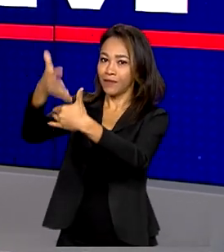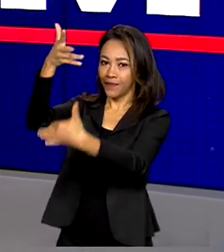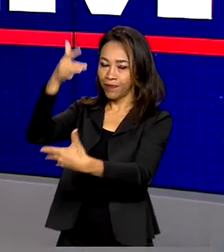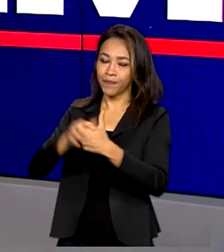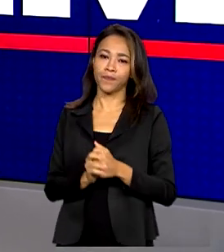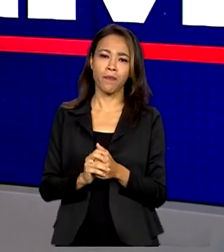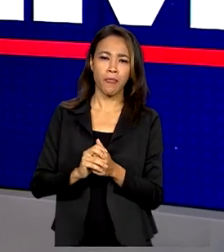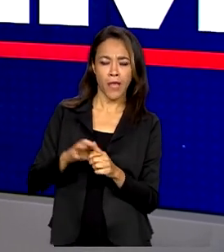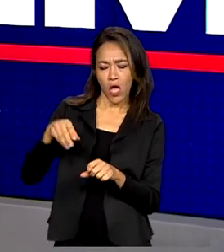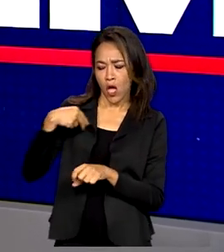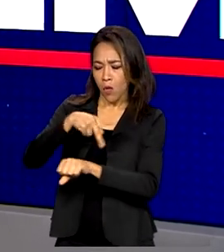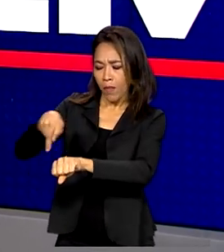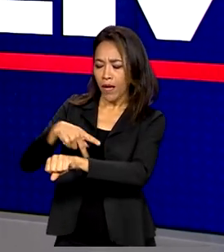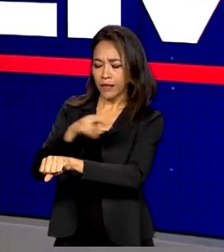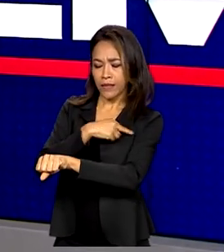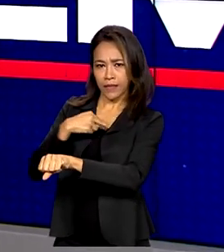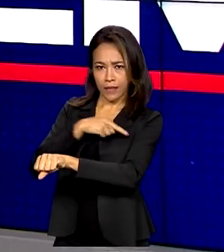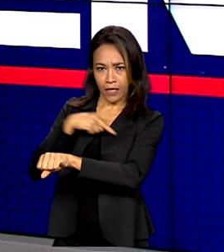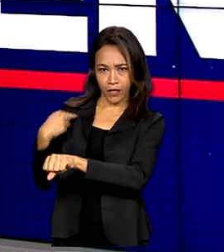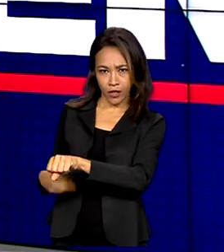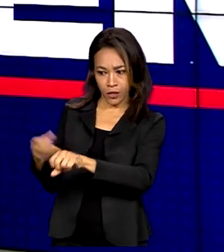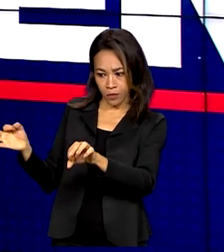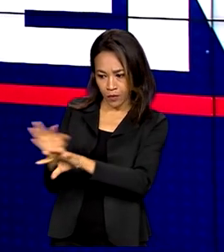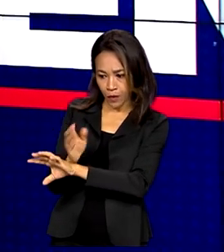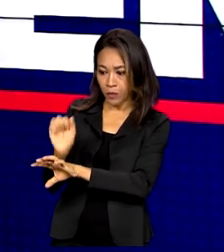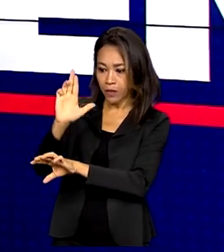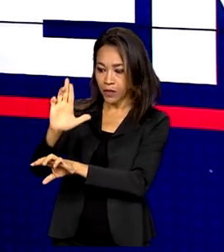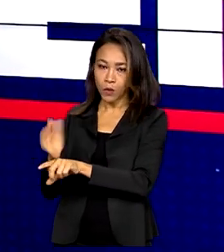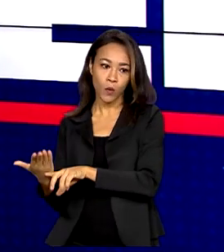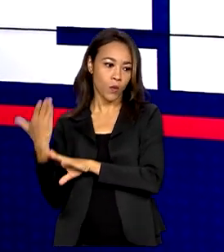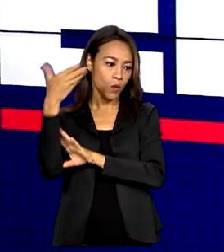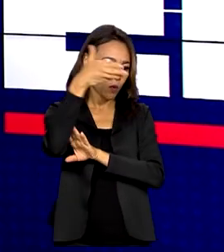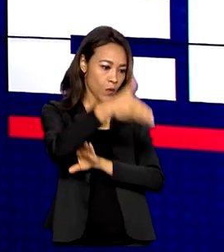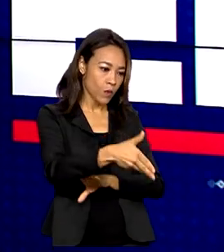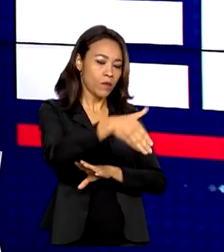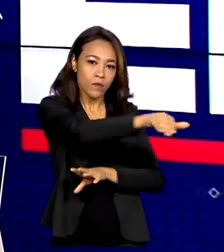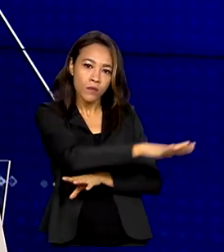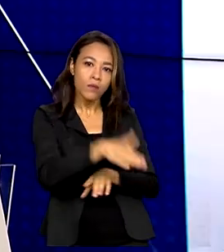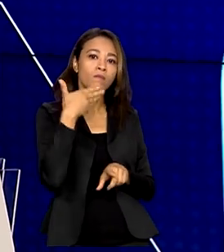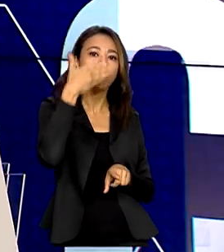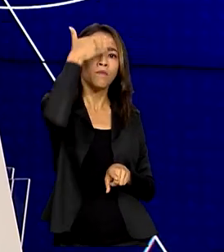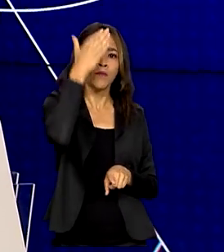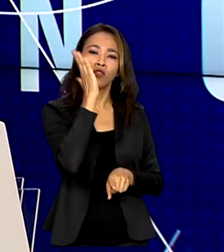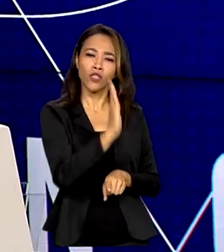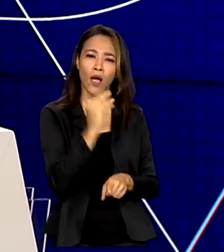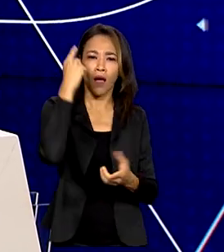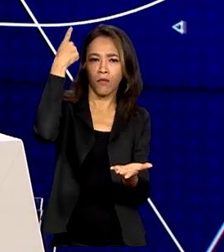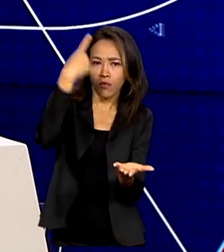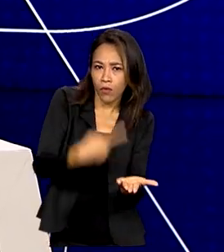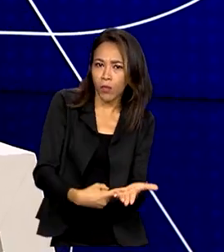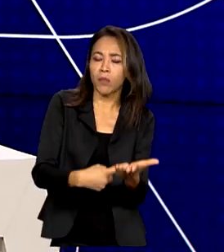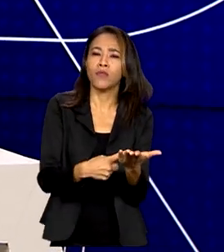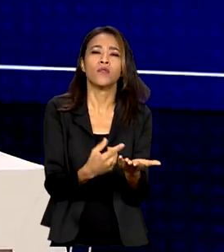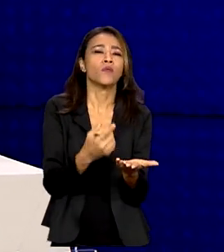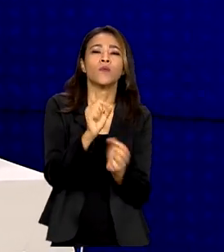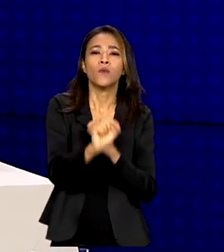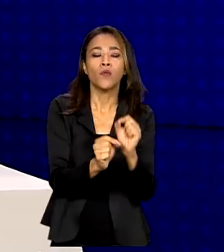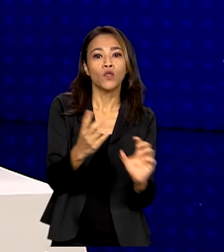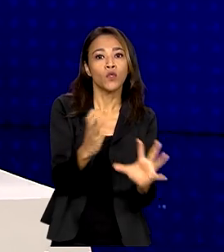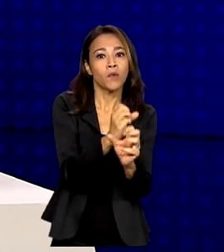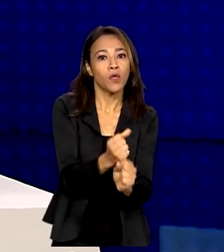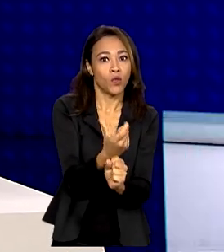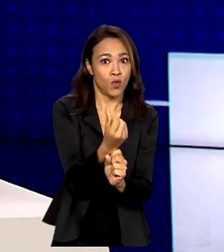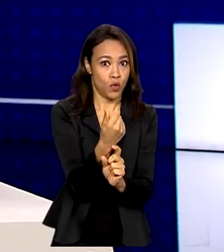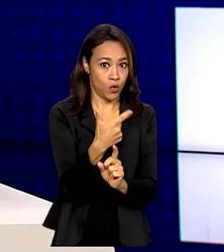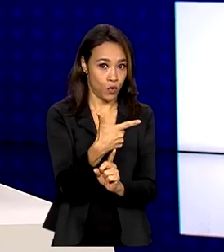pela China, o presidente Lula foi aos Emirados Árabes Unidos. Foram firmados acordos de cerca de 12 bilhões de reais com o